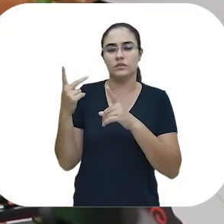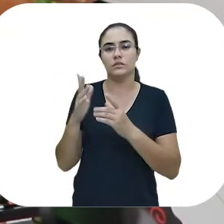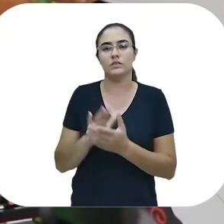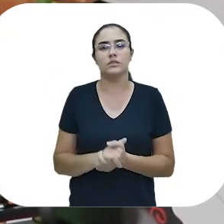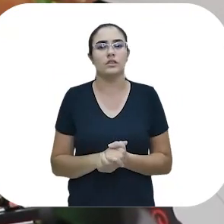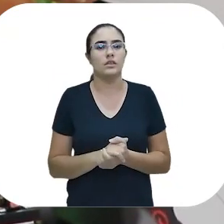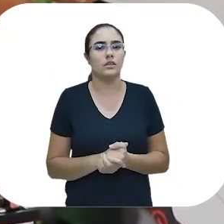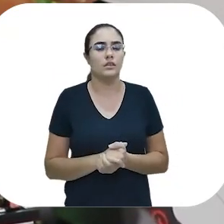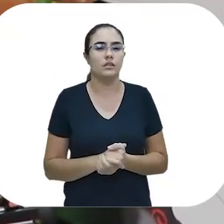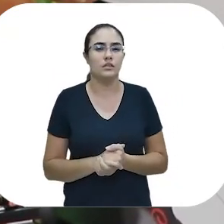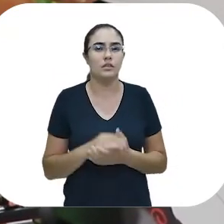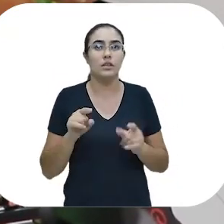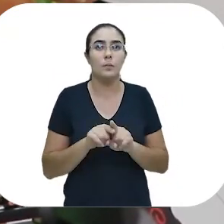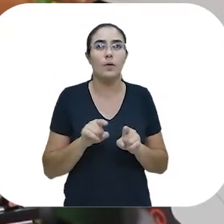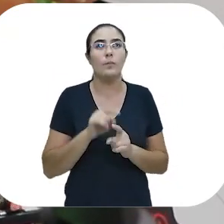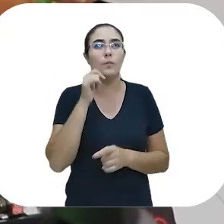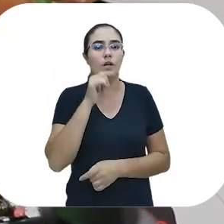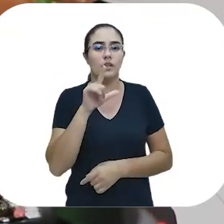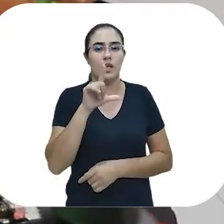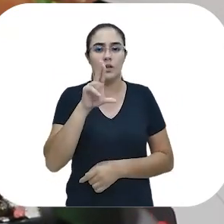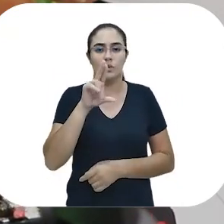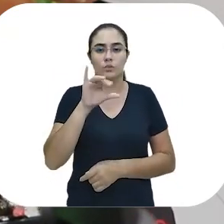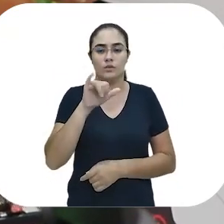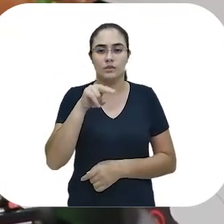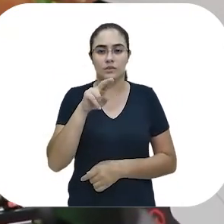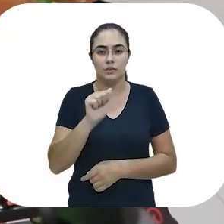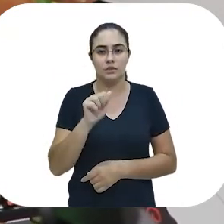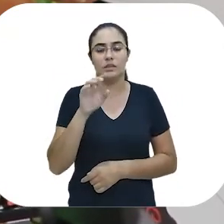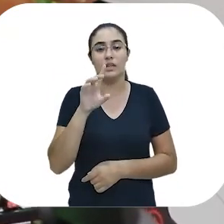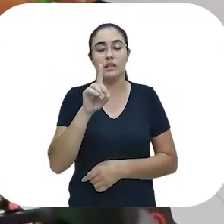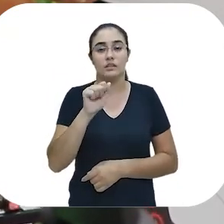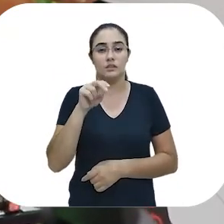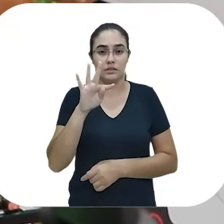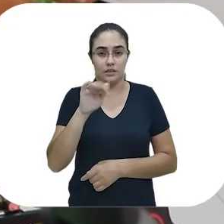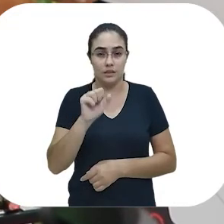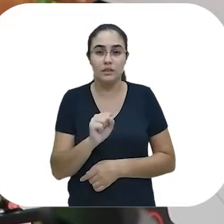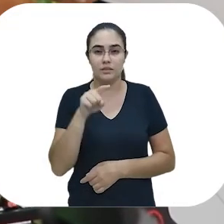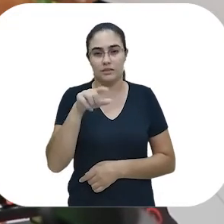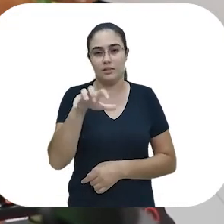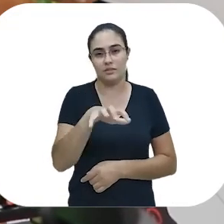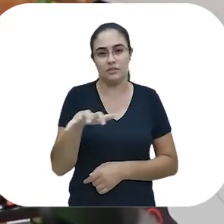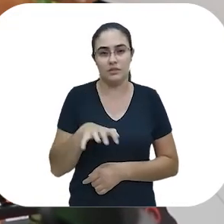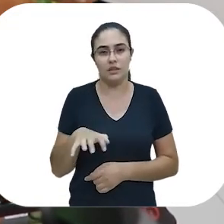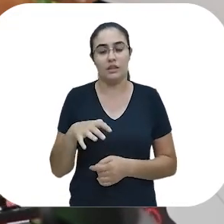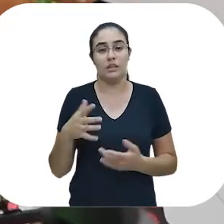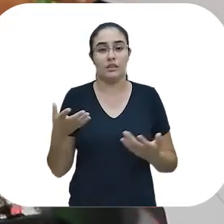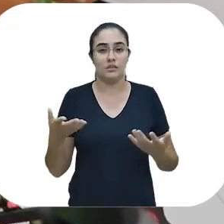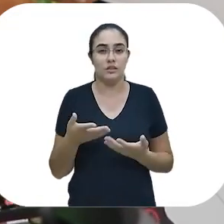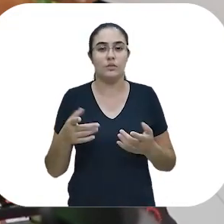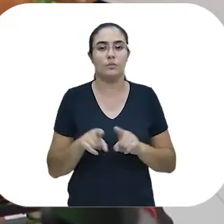uma compositora como Luciana Dantas, que é aqui da região do Cariri, mas há como uma compositora e cantora